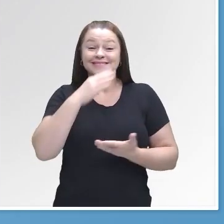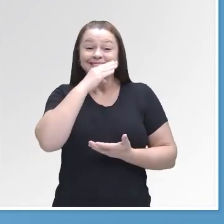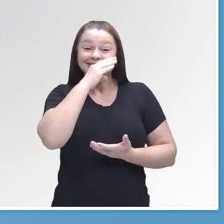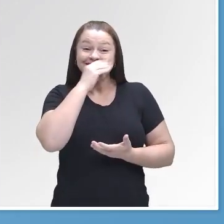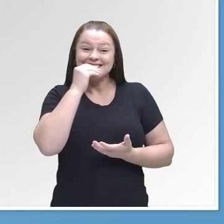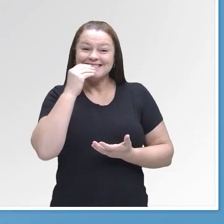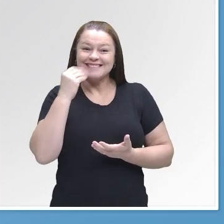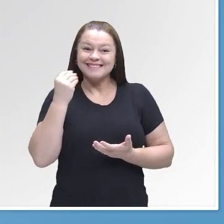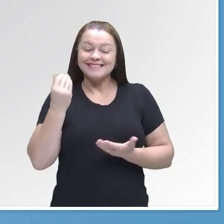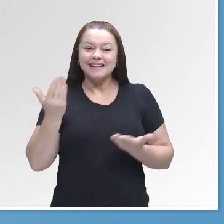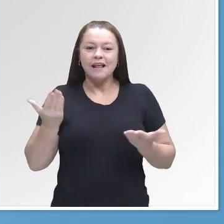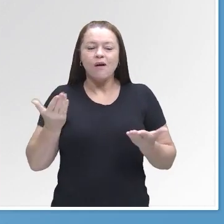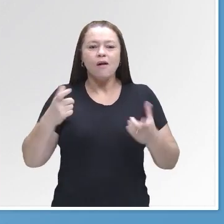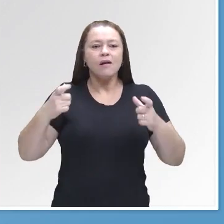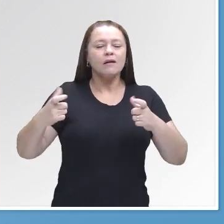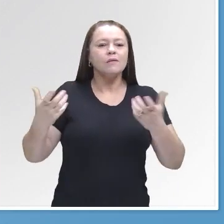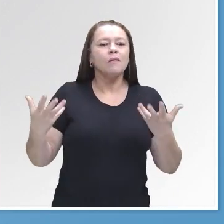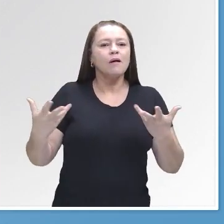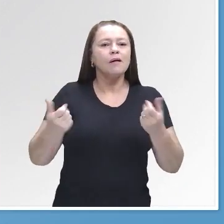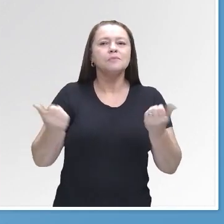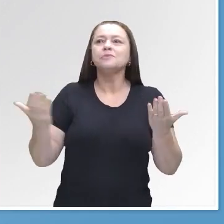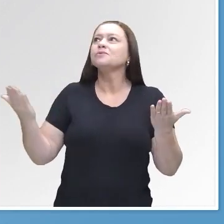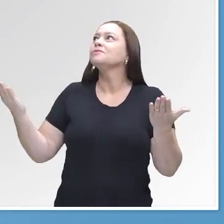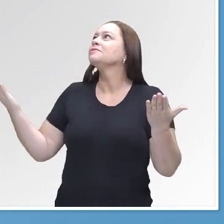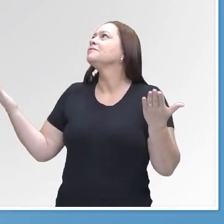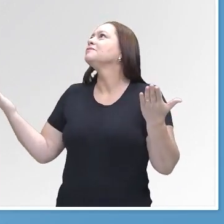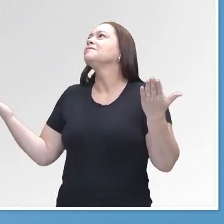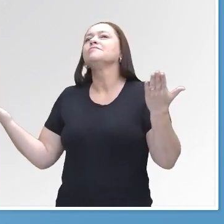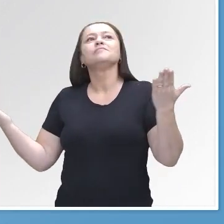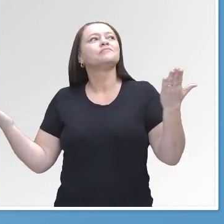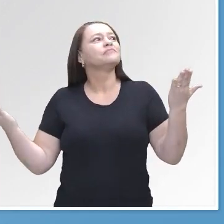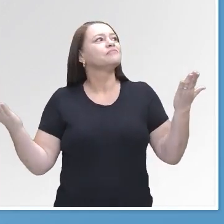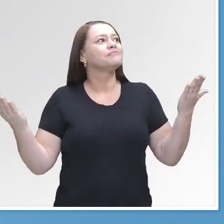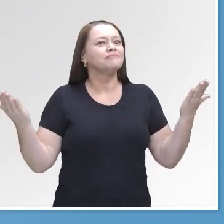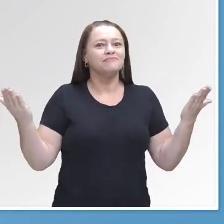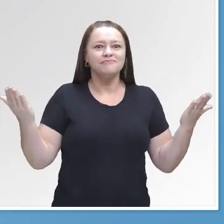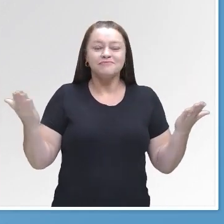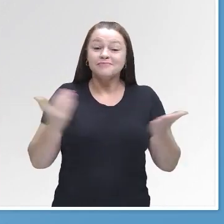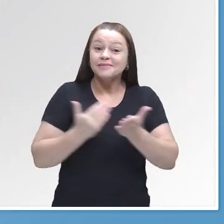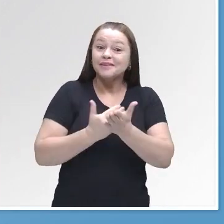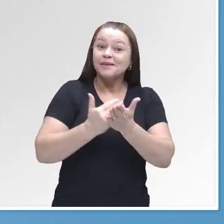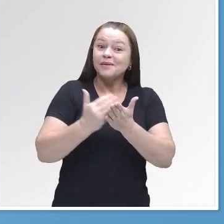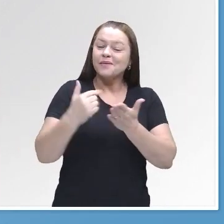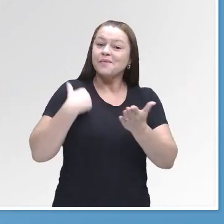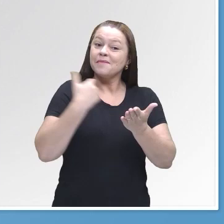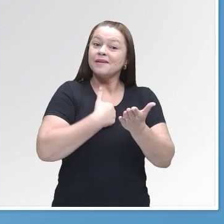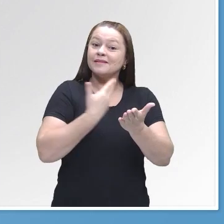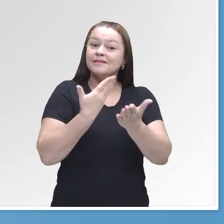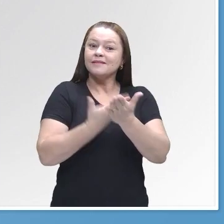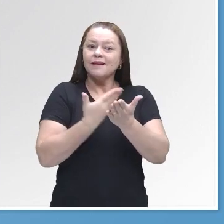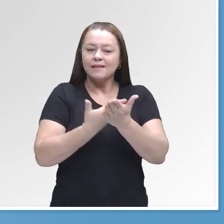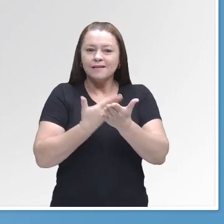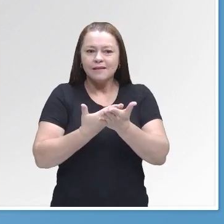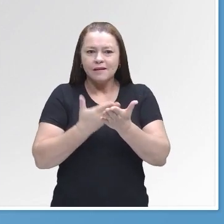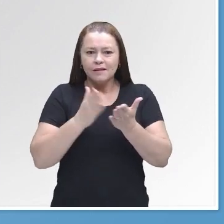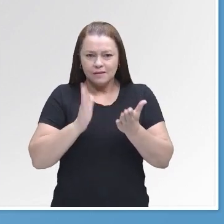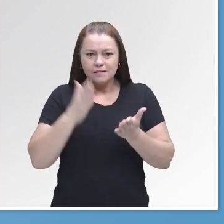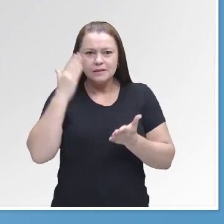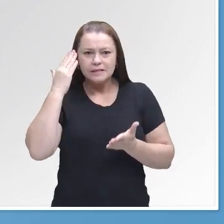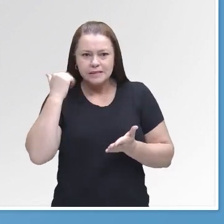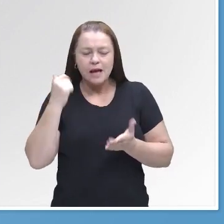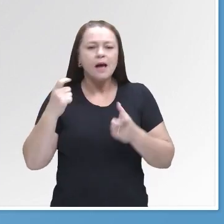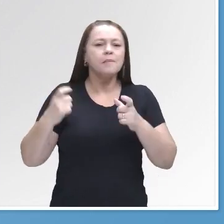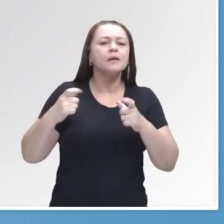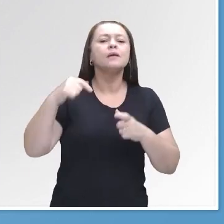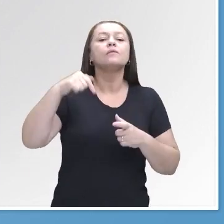Crianças, olha que lugar bonito eu trouxe vocês para iniciar a nossa aula. Vocês estão identificando que lugar